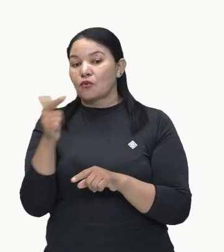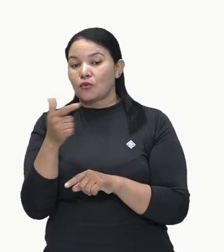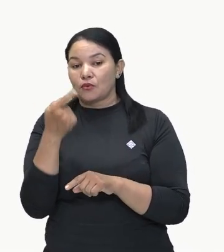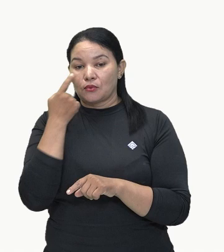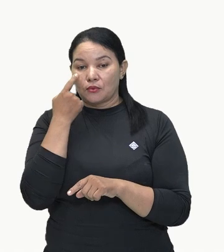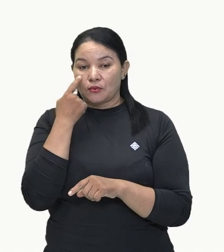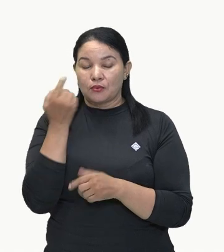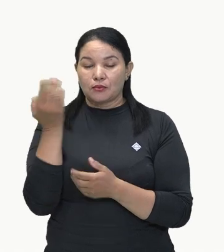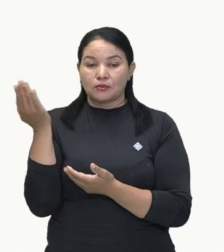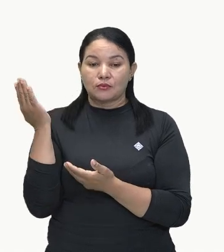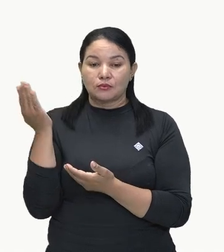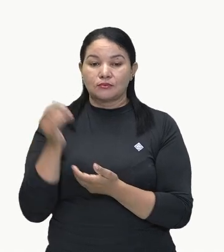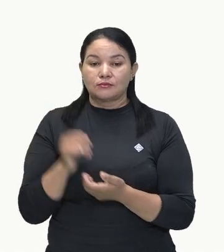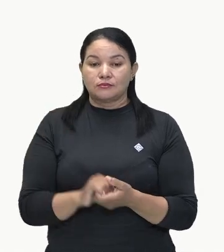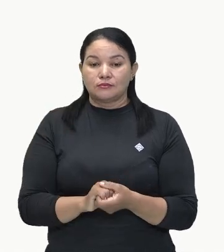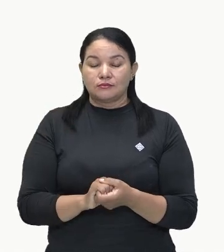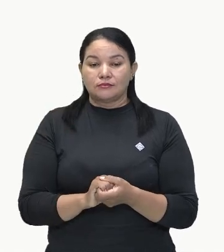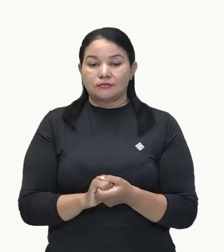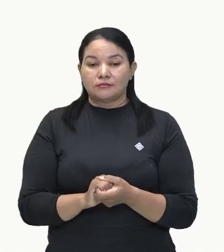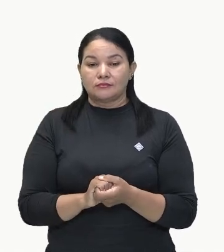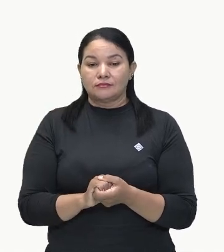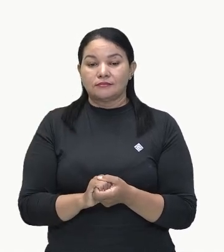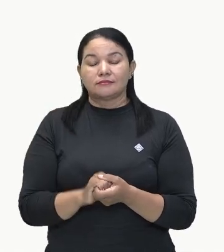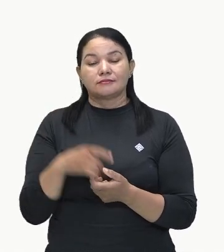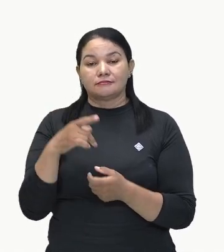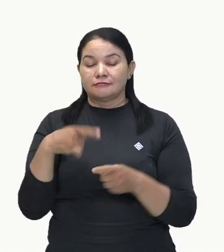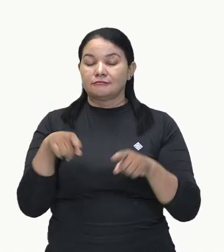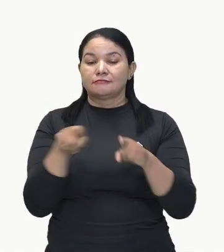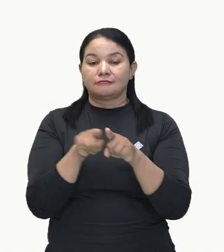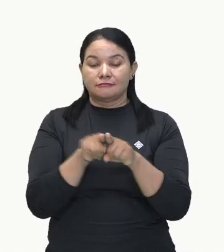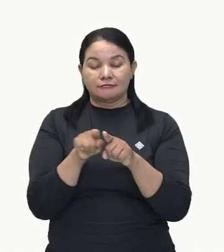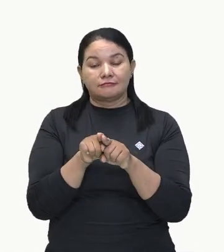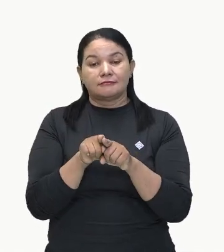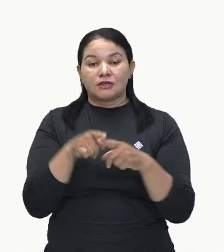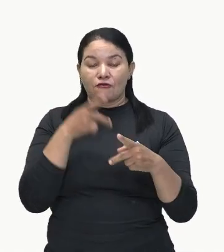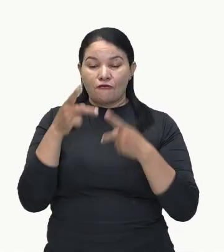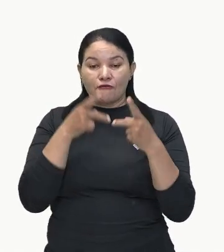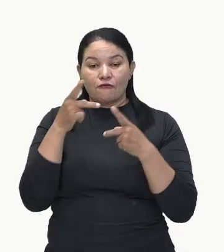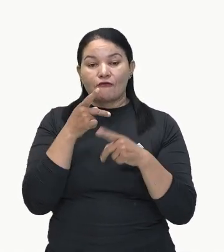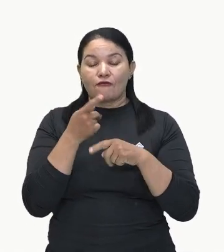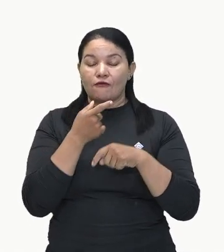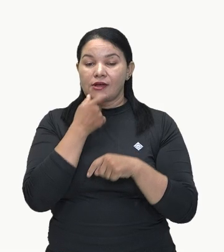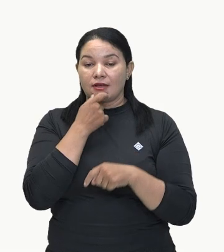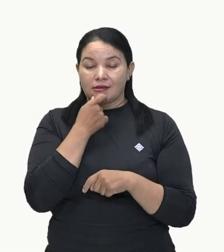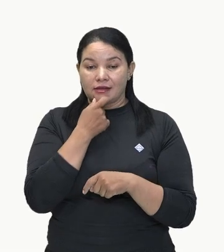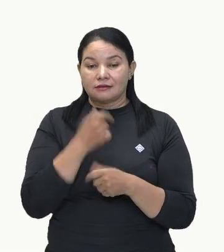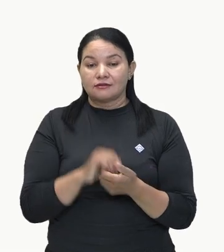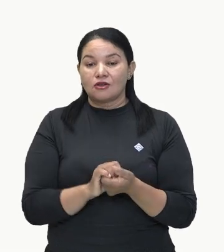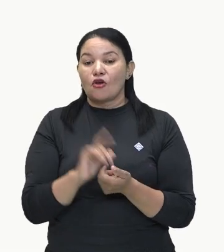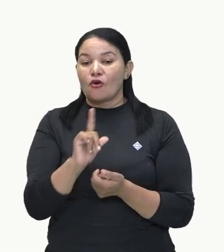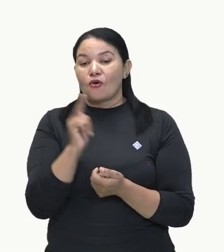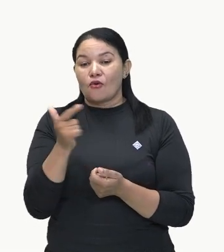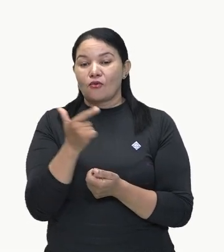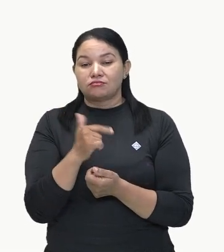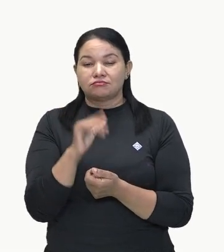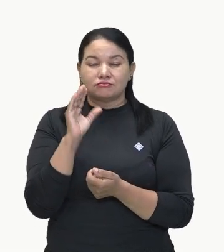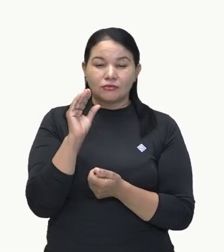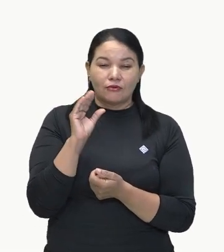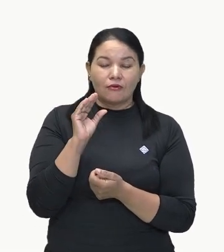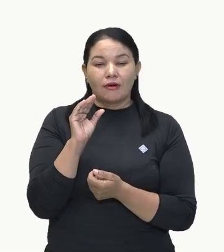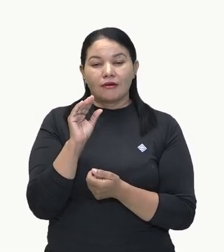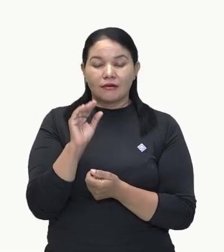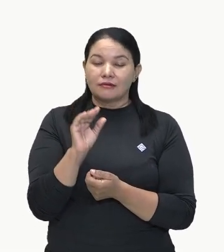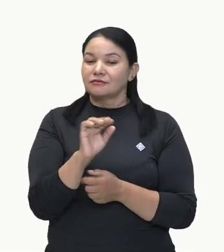e Saskatchewan, também vai ter aí o inglês. E a gente tem aqui essa curiosidade não, né? Até